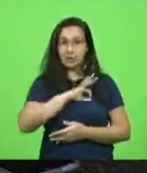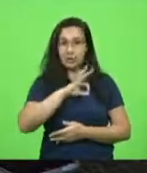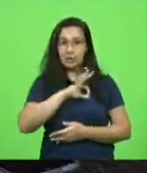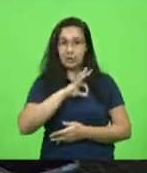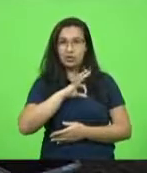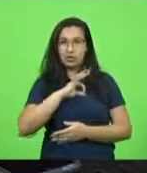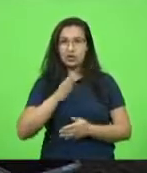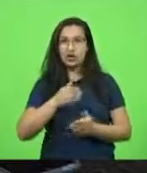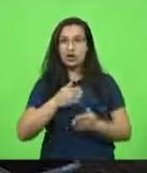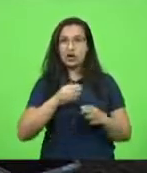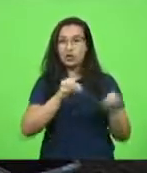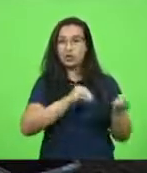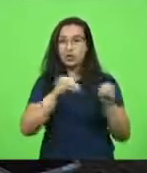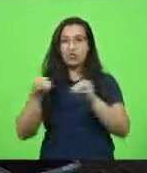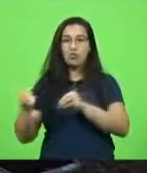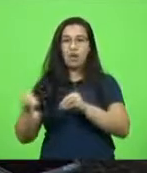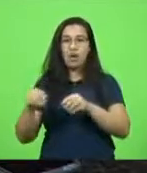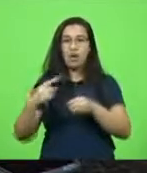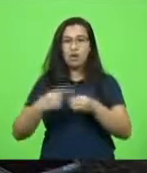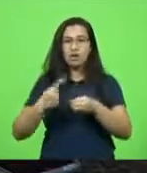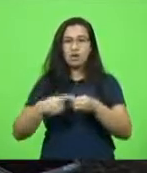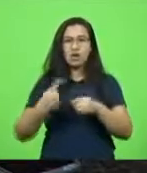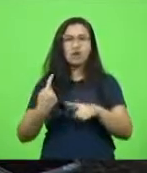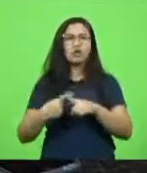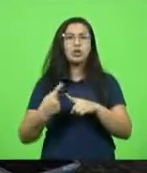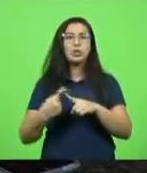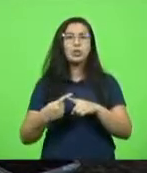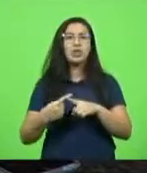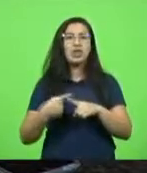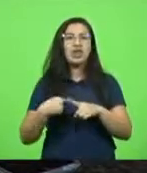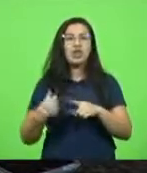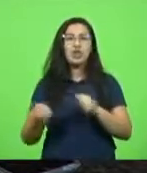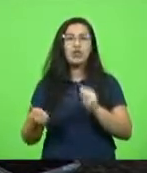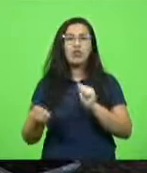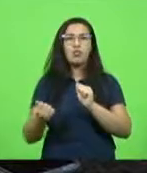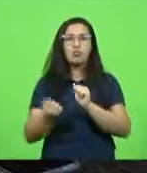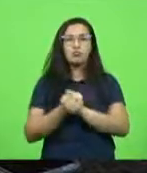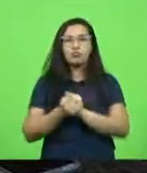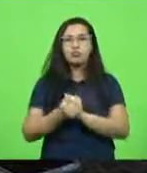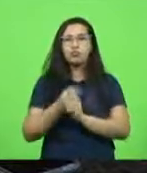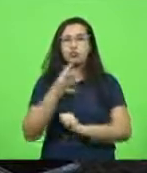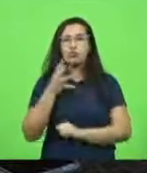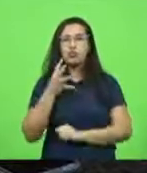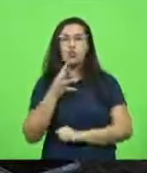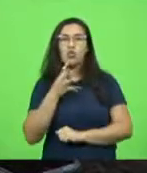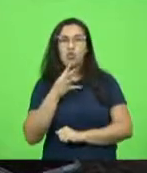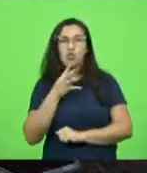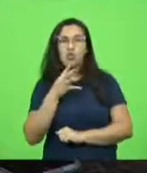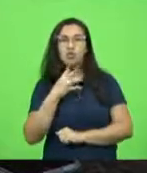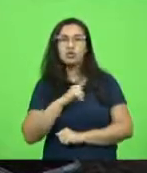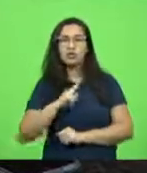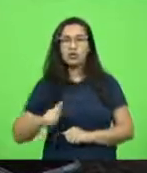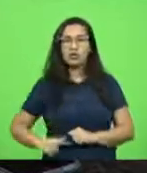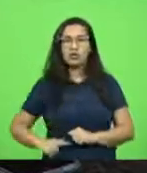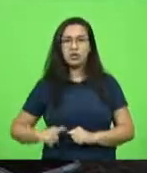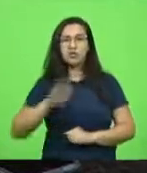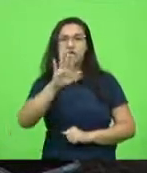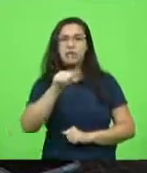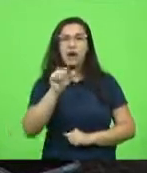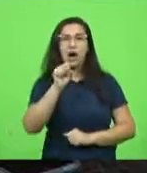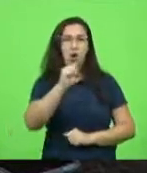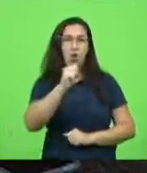eu tenho um Puma eu tenho acesso ao governo vou levar 20 Ah eu vou levar 70 eu vou levar